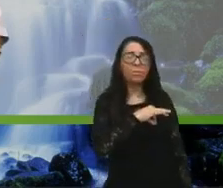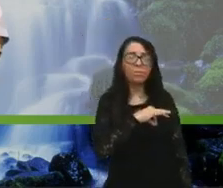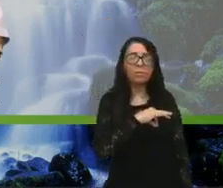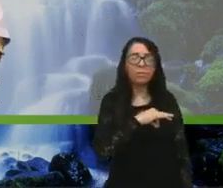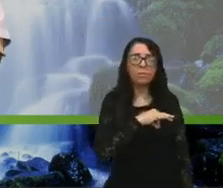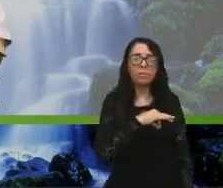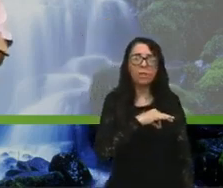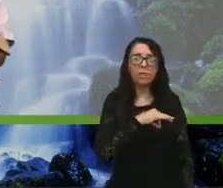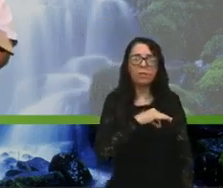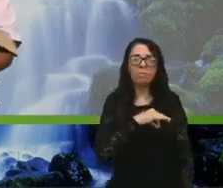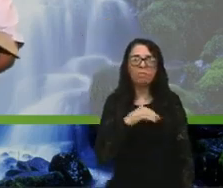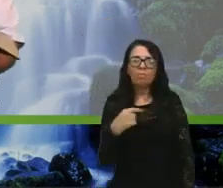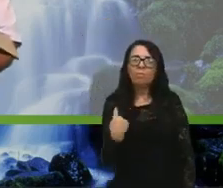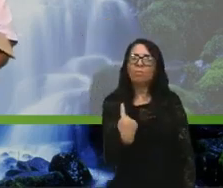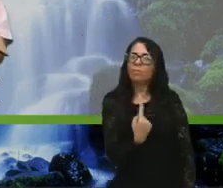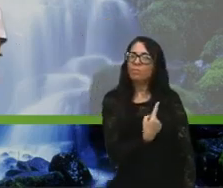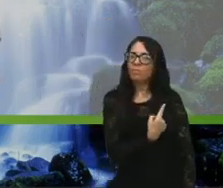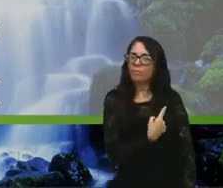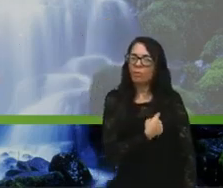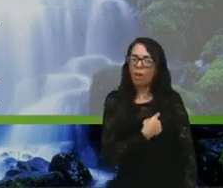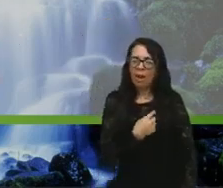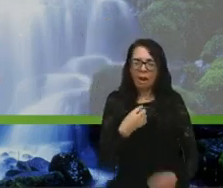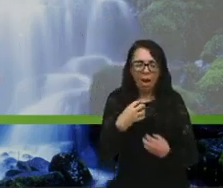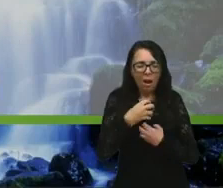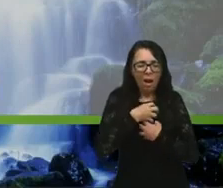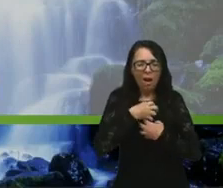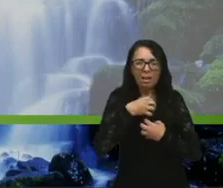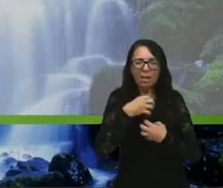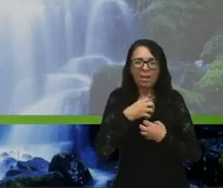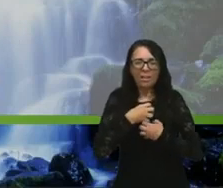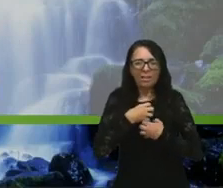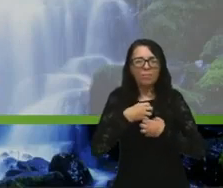regras, métodos, não